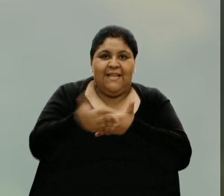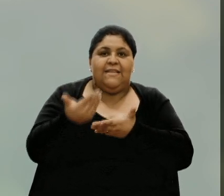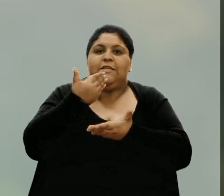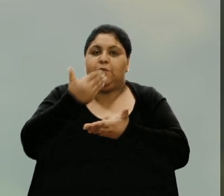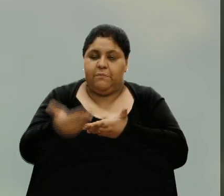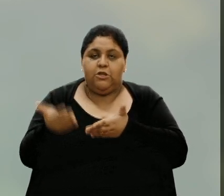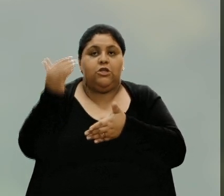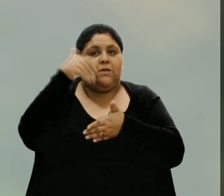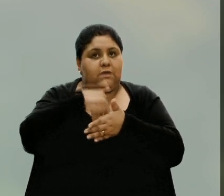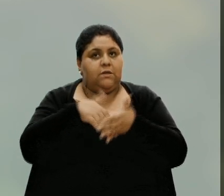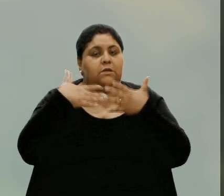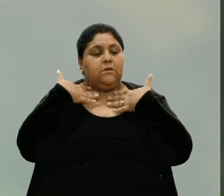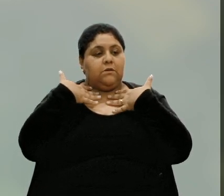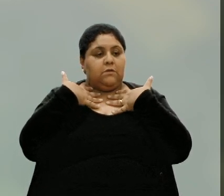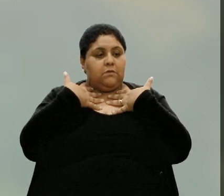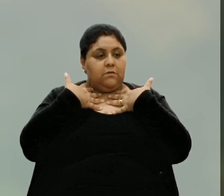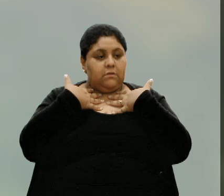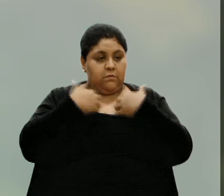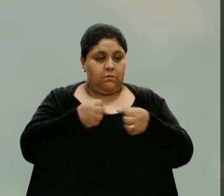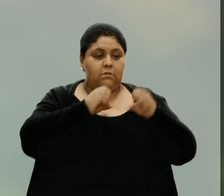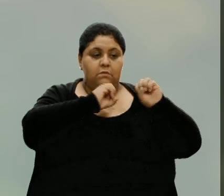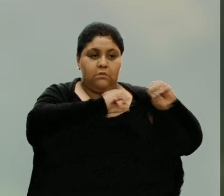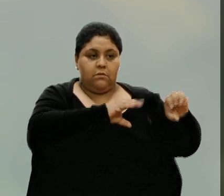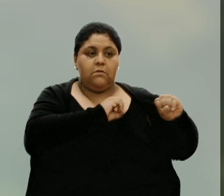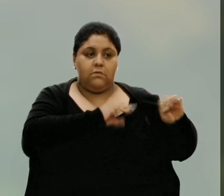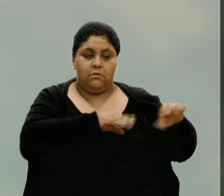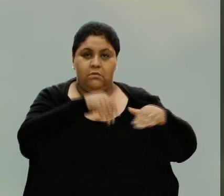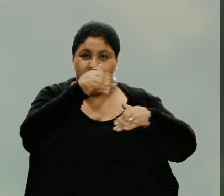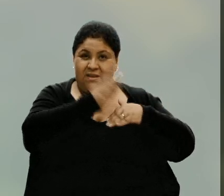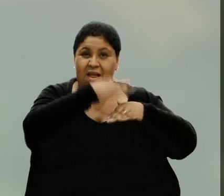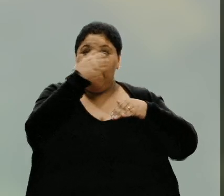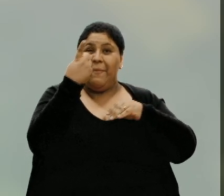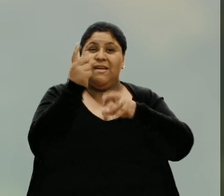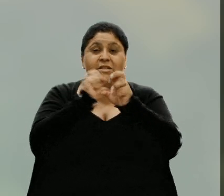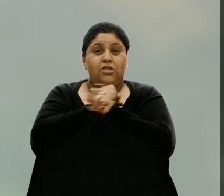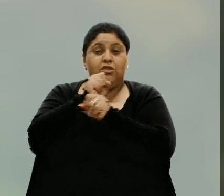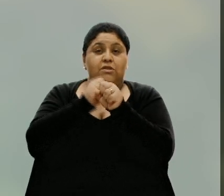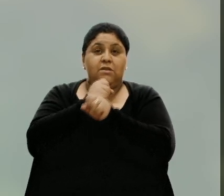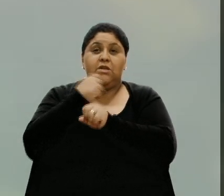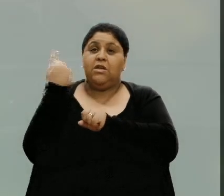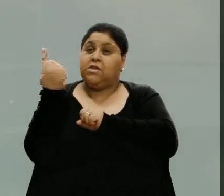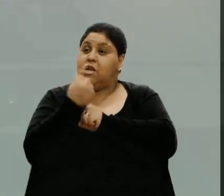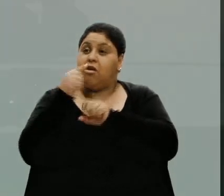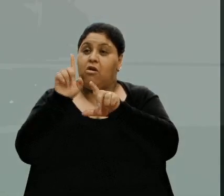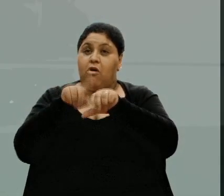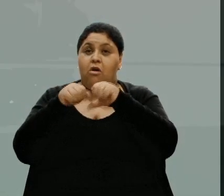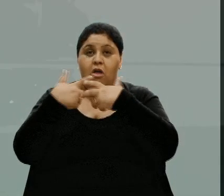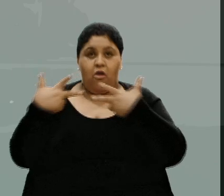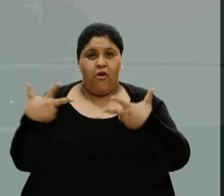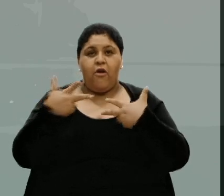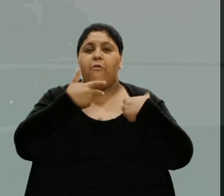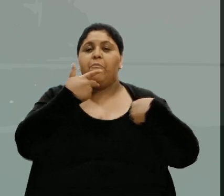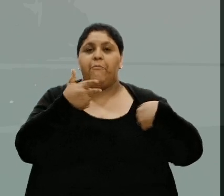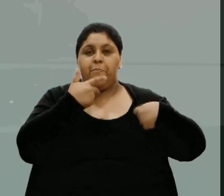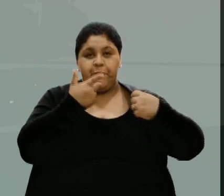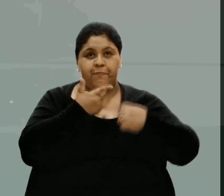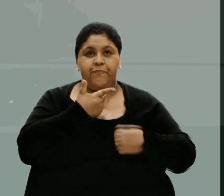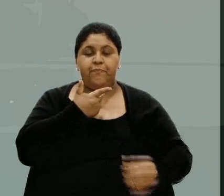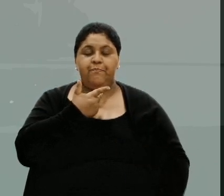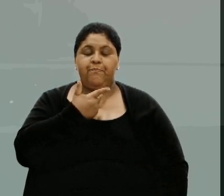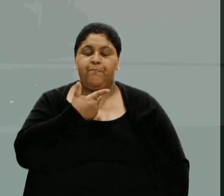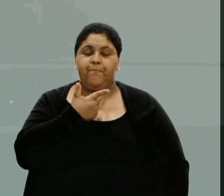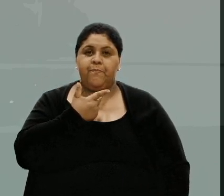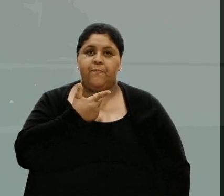Secretaria de Educação há mais de um ano. A única coisa que foi dita é que